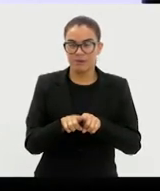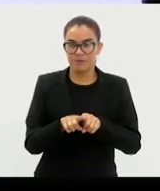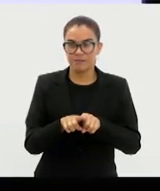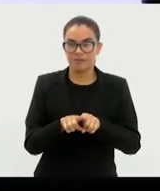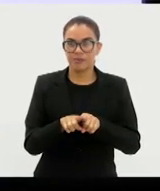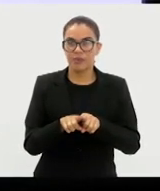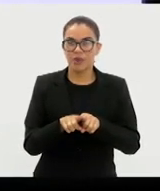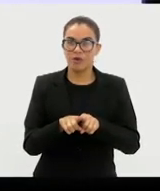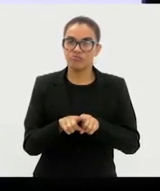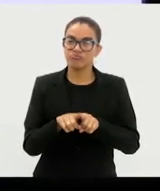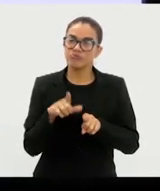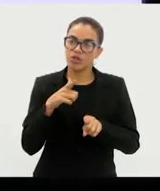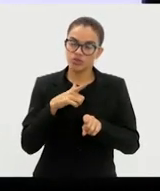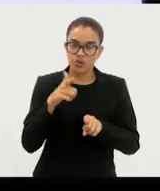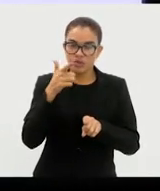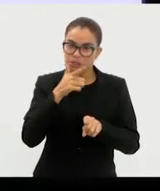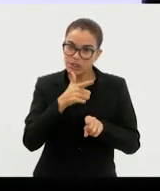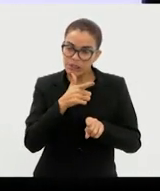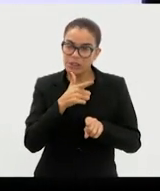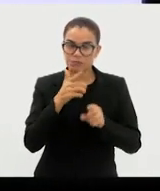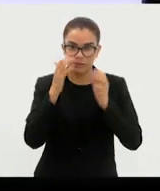nós ficamos aqui dentro dos limites